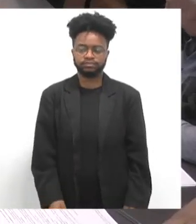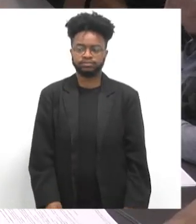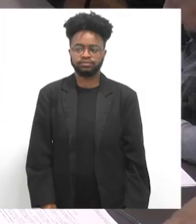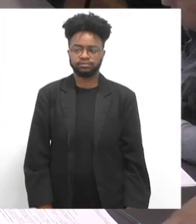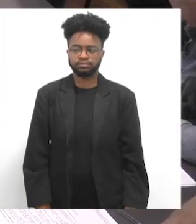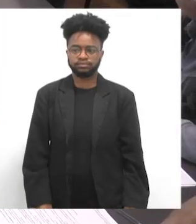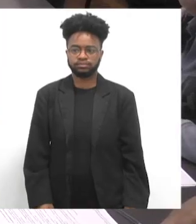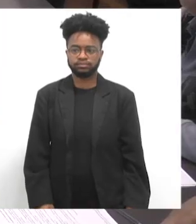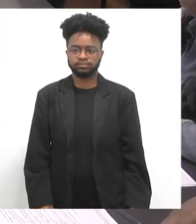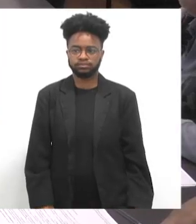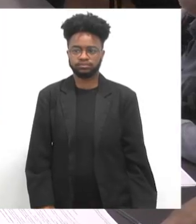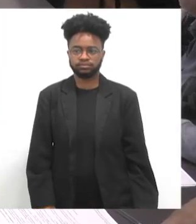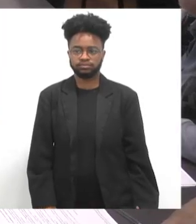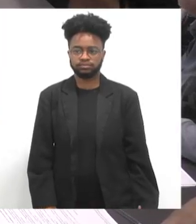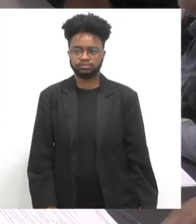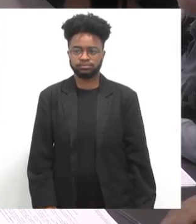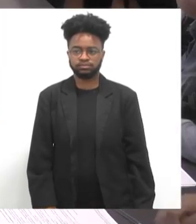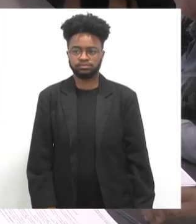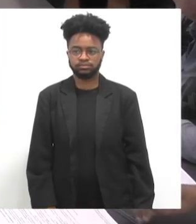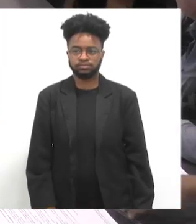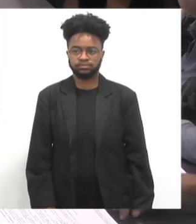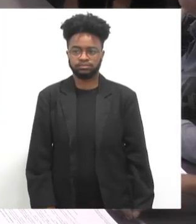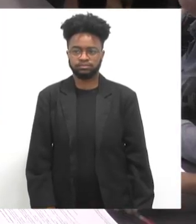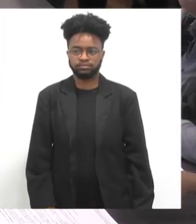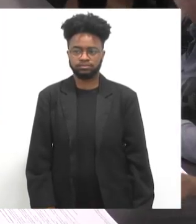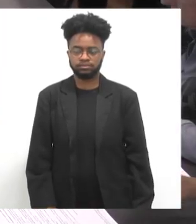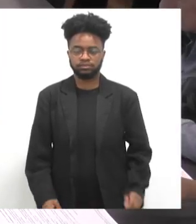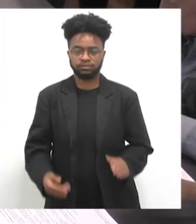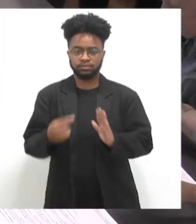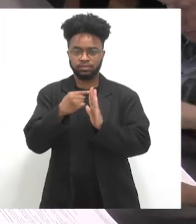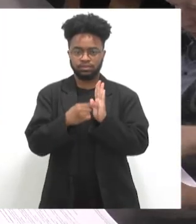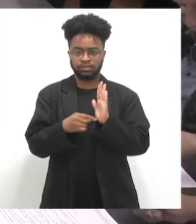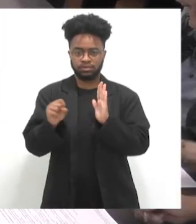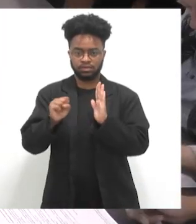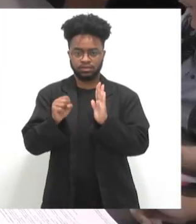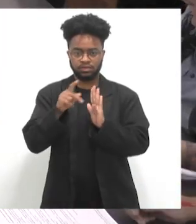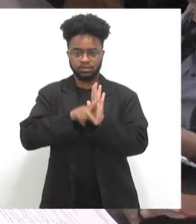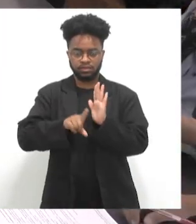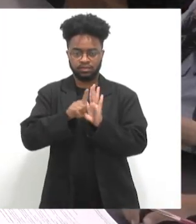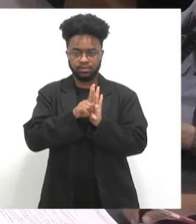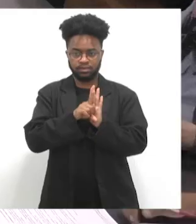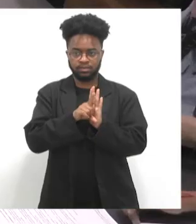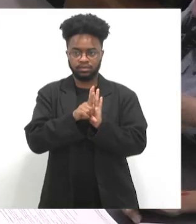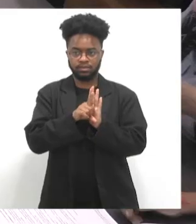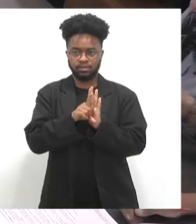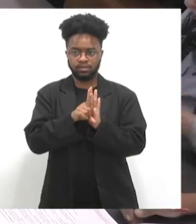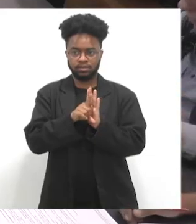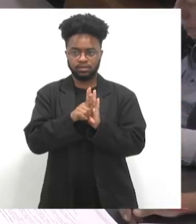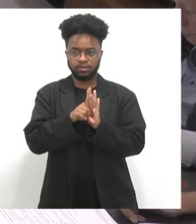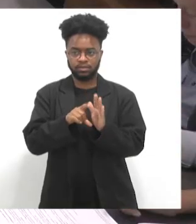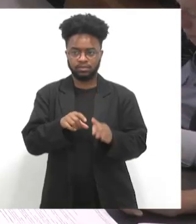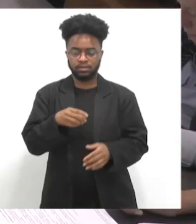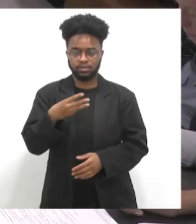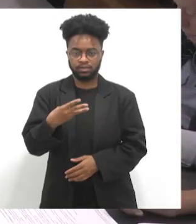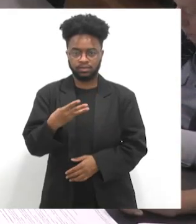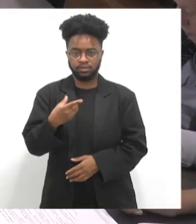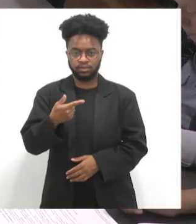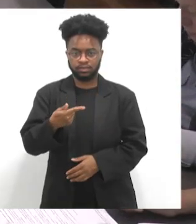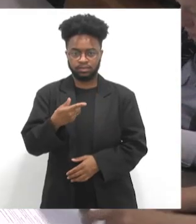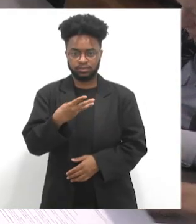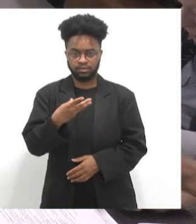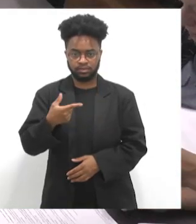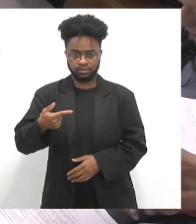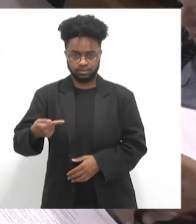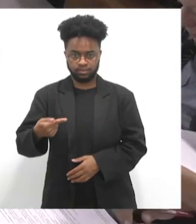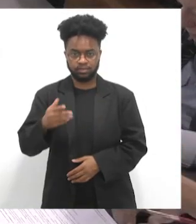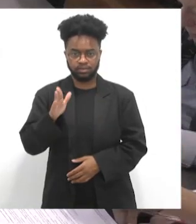Muito bem. Já tiramos de pauta. Item 8 da pauta. Então, é o projeto de lei número 3.737,